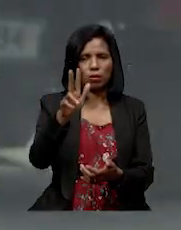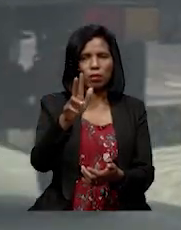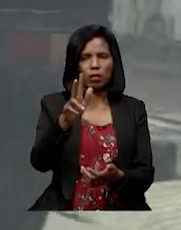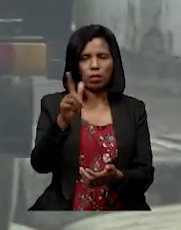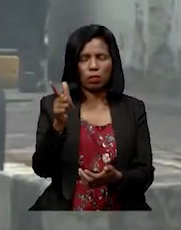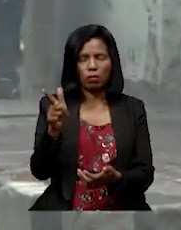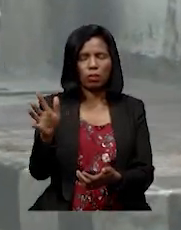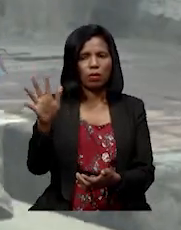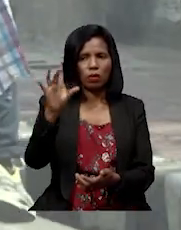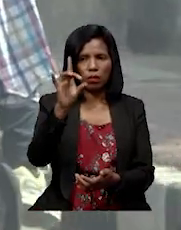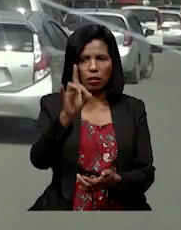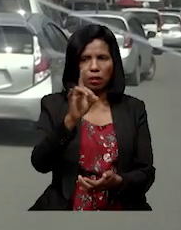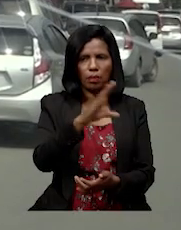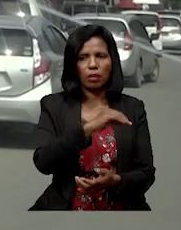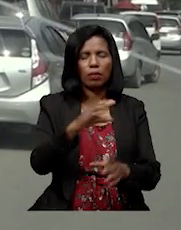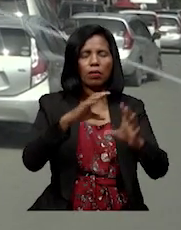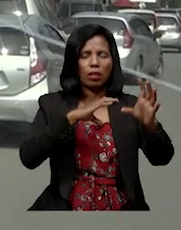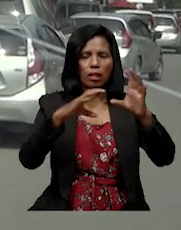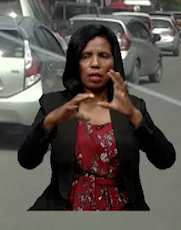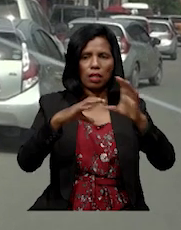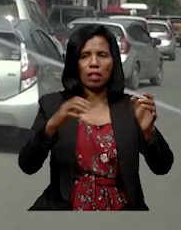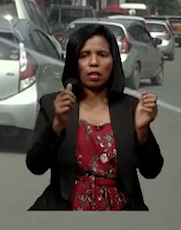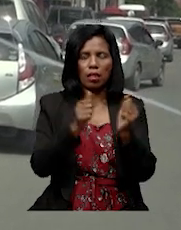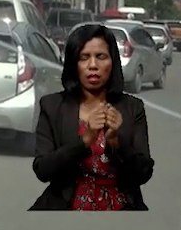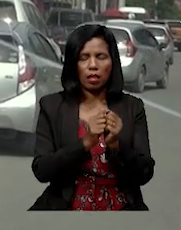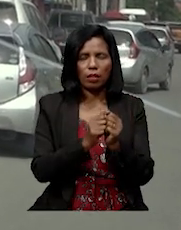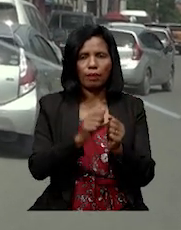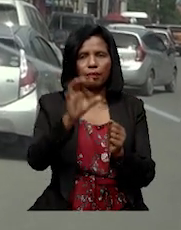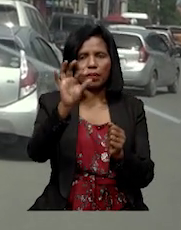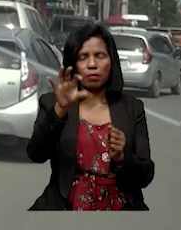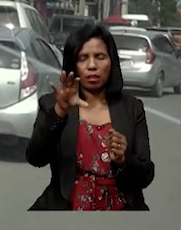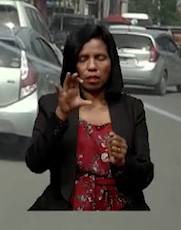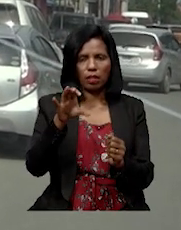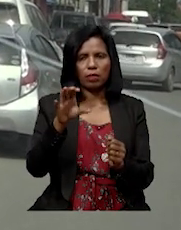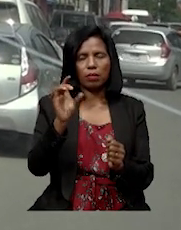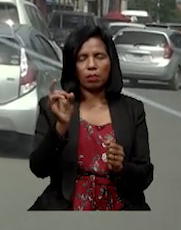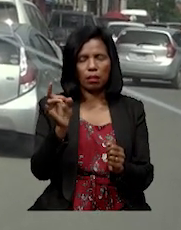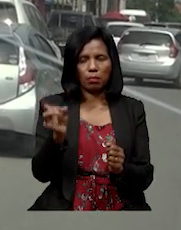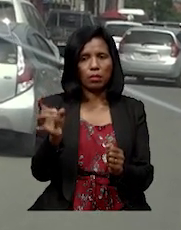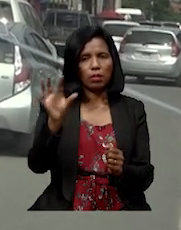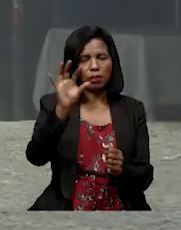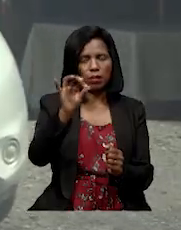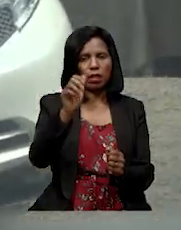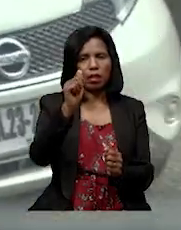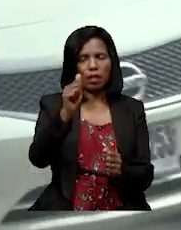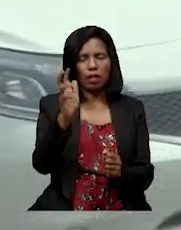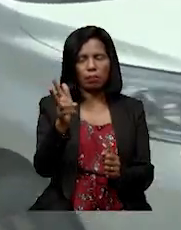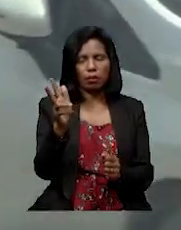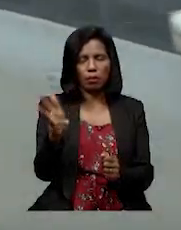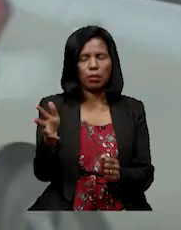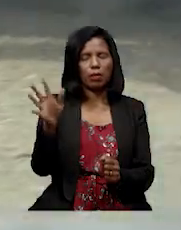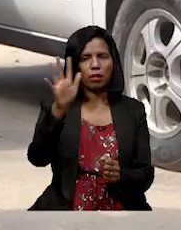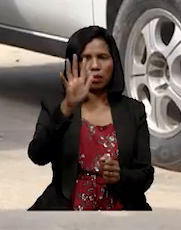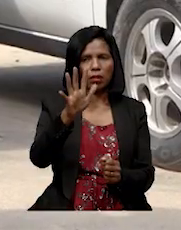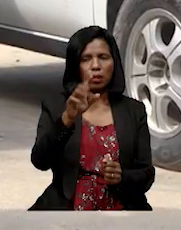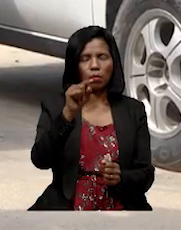nulu resin walu, no kareta pesadus hamutu atus sia sia nulu resin sia, hahu husi A lima nulu resin tolu pontu